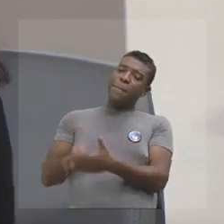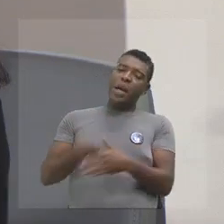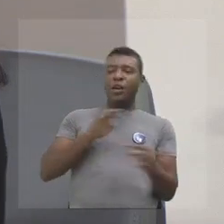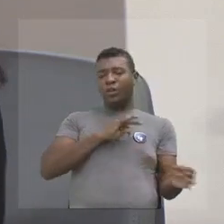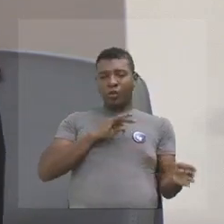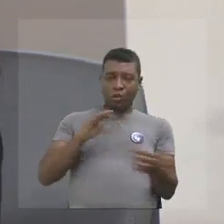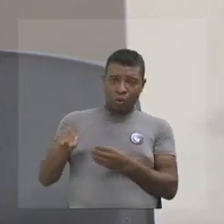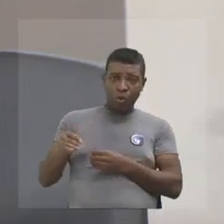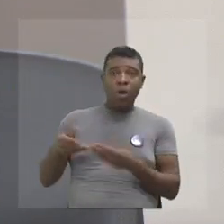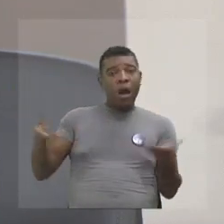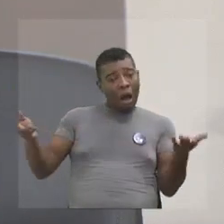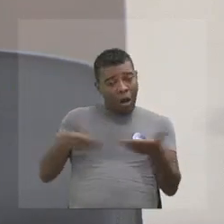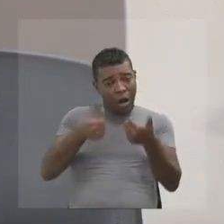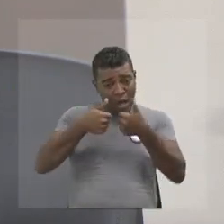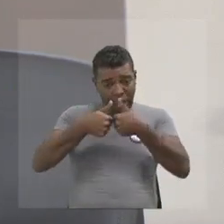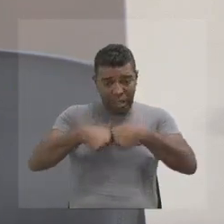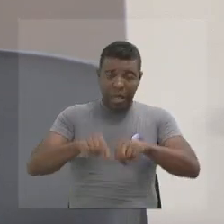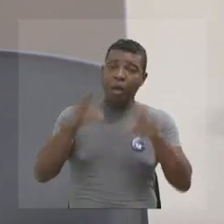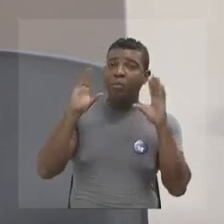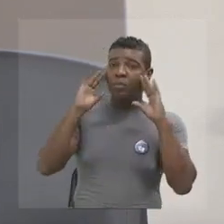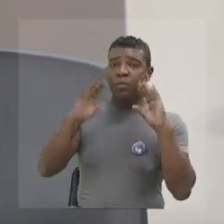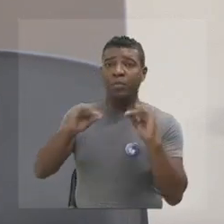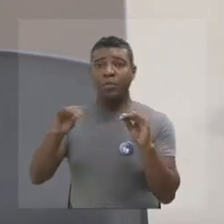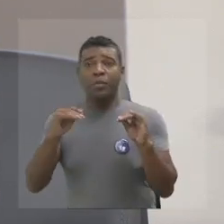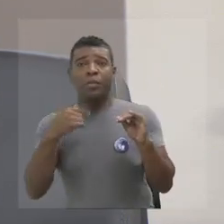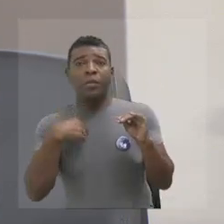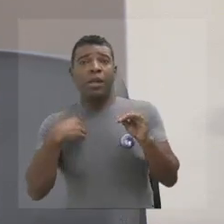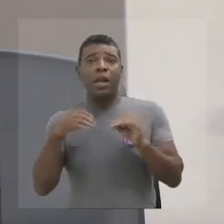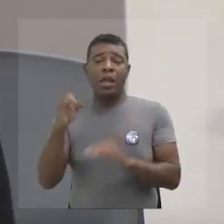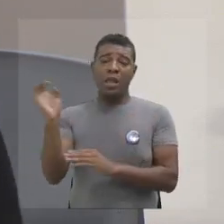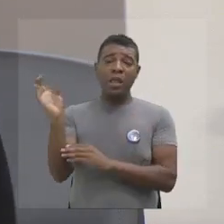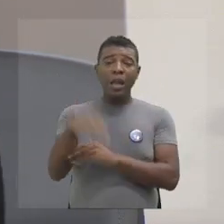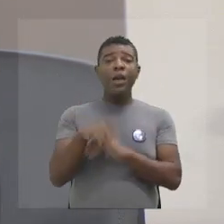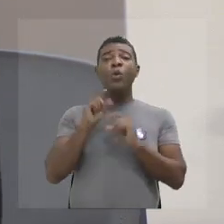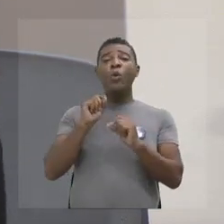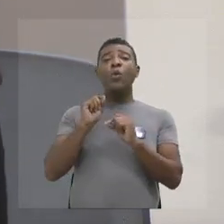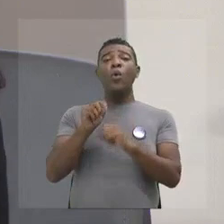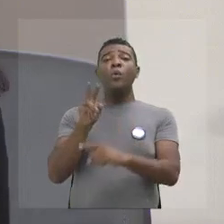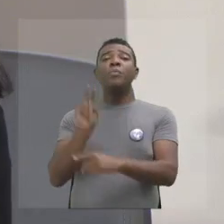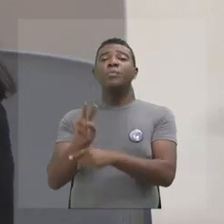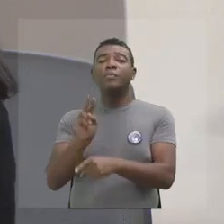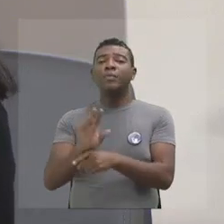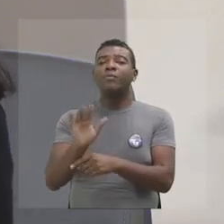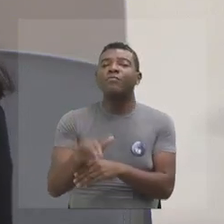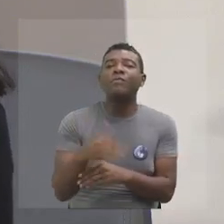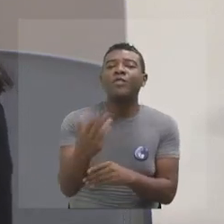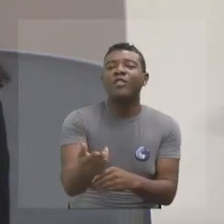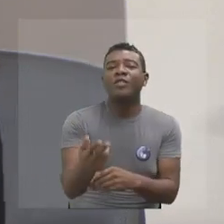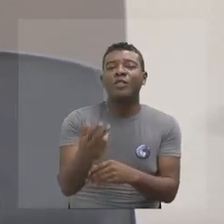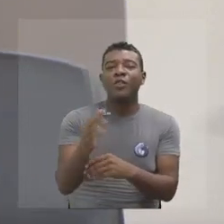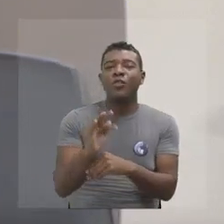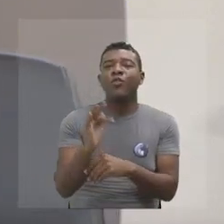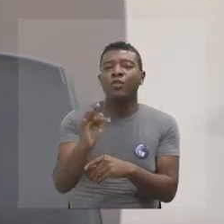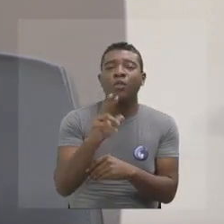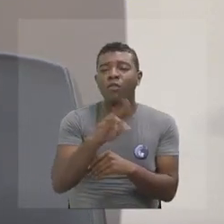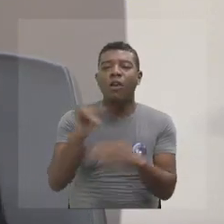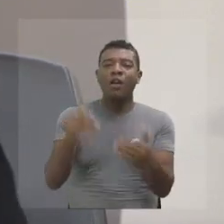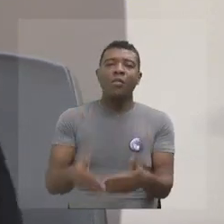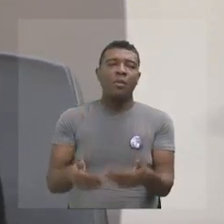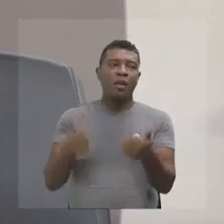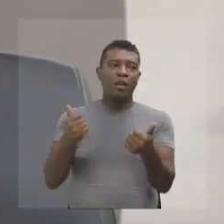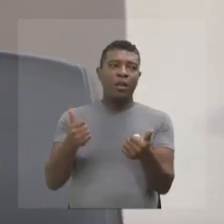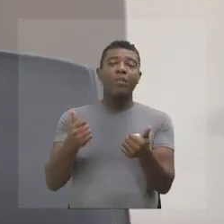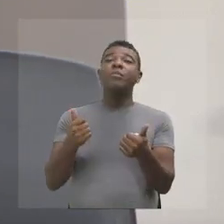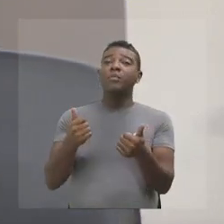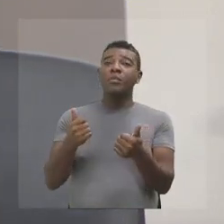que traz né uma perspectiva de valorização social tão grande a esse catadores Além